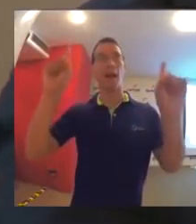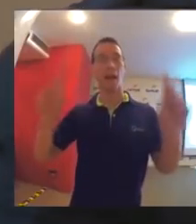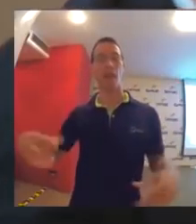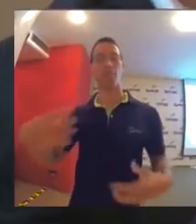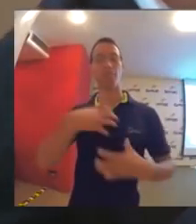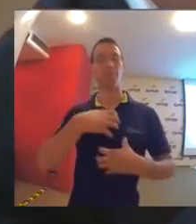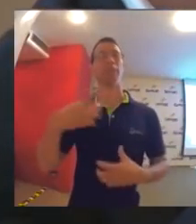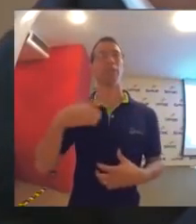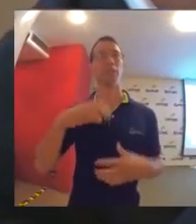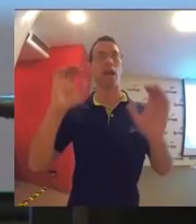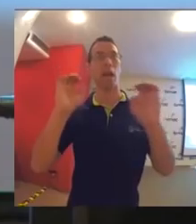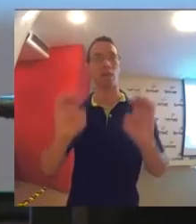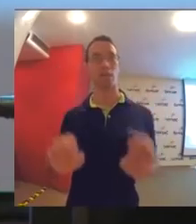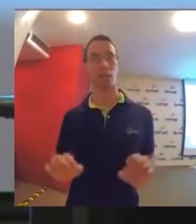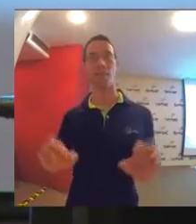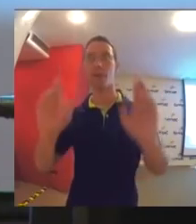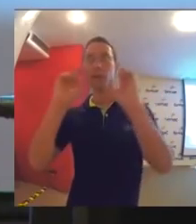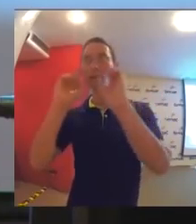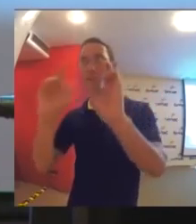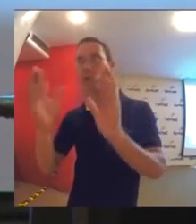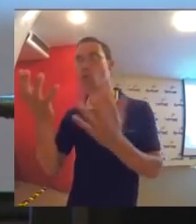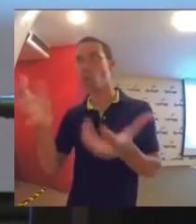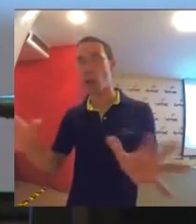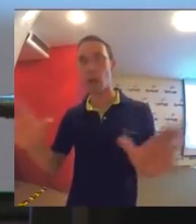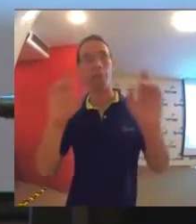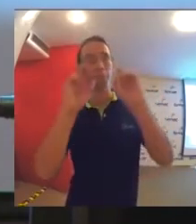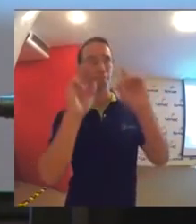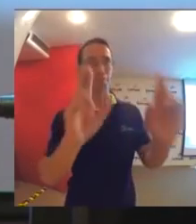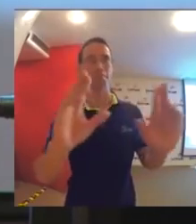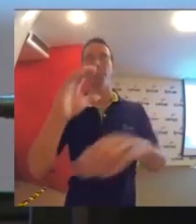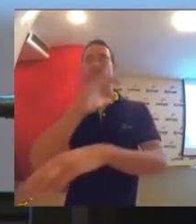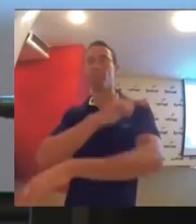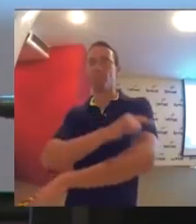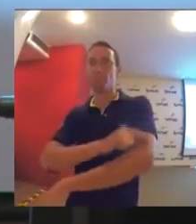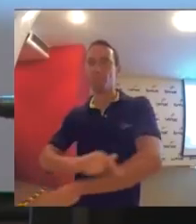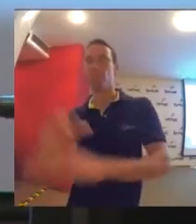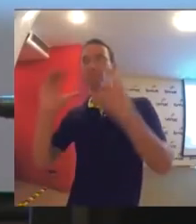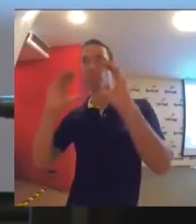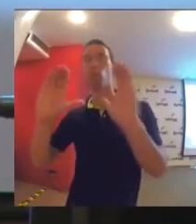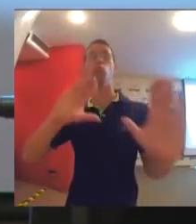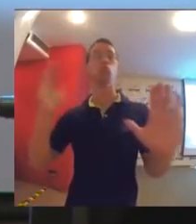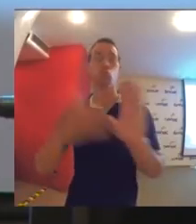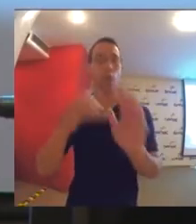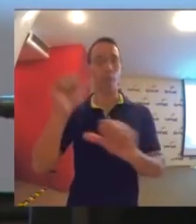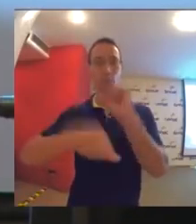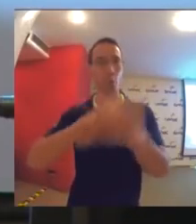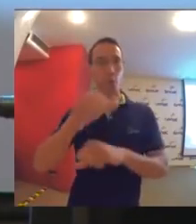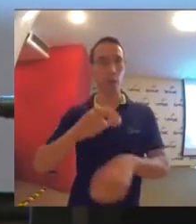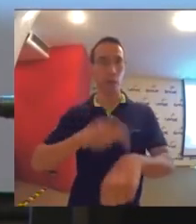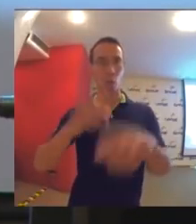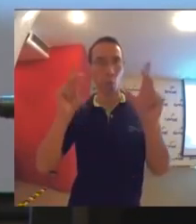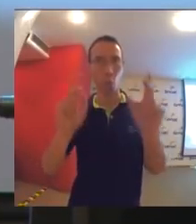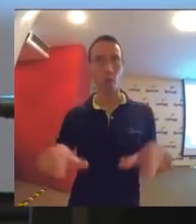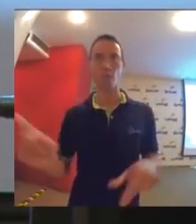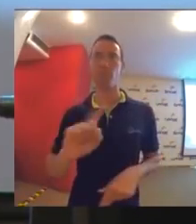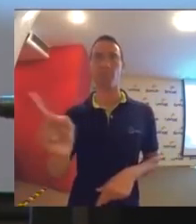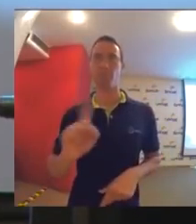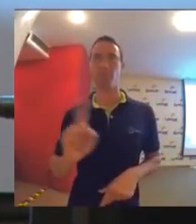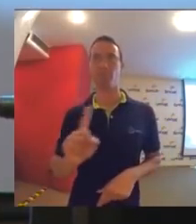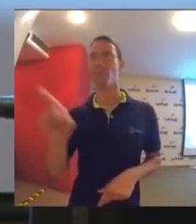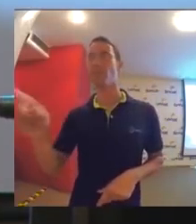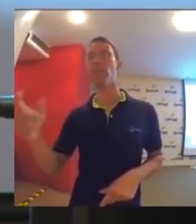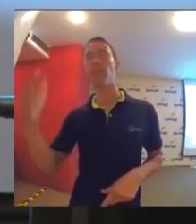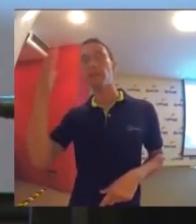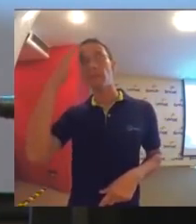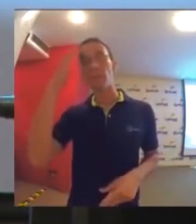éticos, respeitando quem não quer. Uma escola não muda toda ao mesmo tempo. Mudam aqueles que tomam consciência